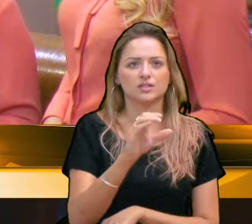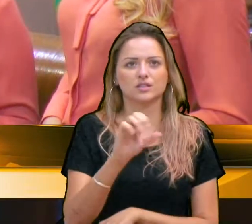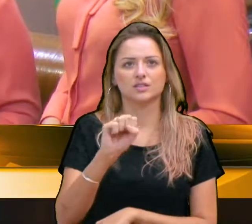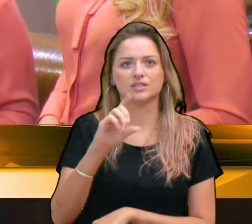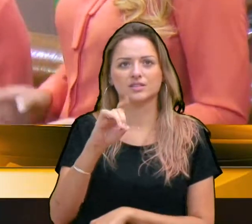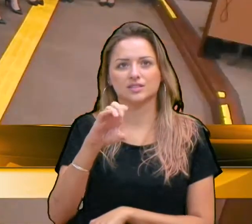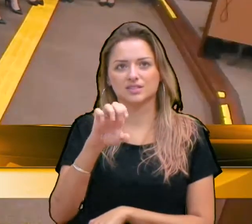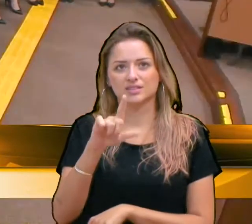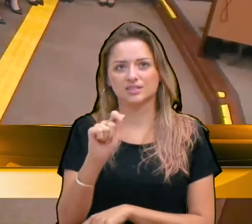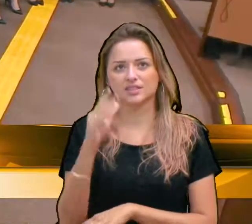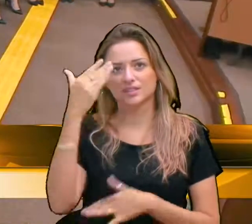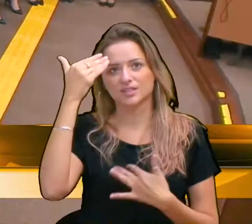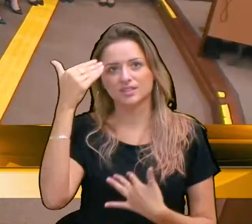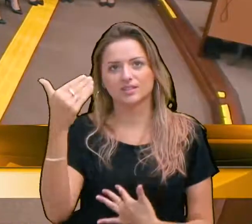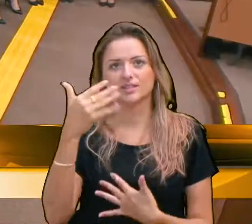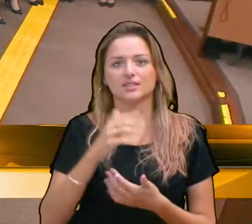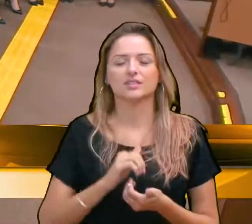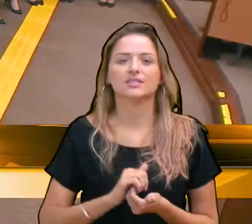Metalúrgica. Muito obrigada.